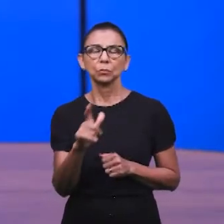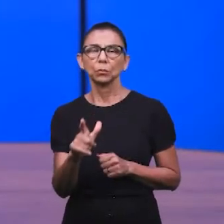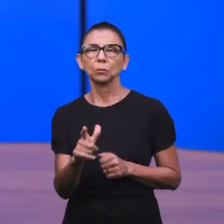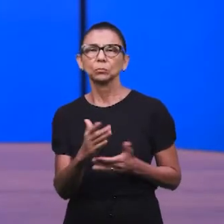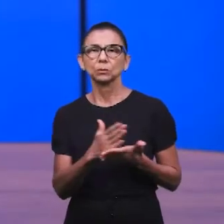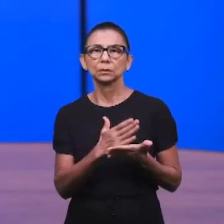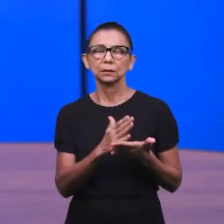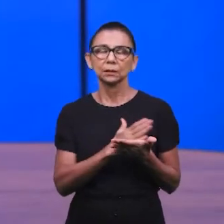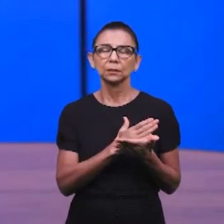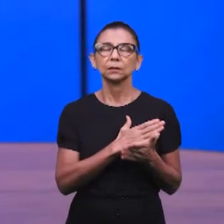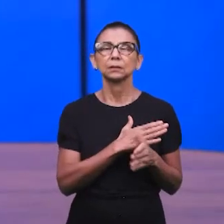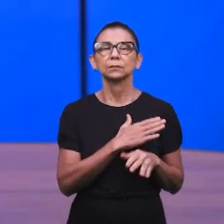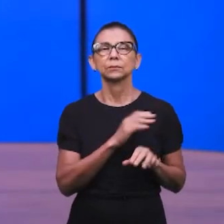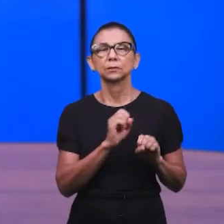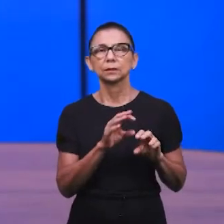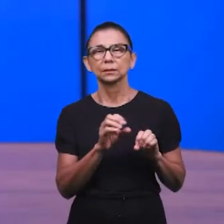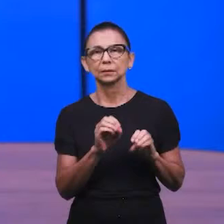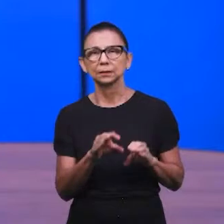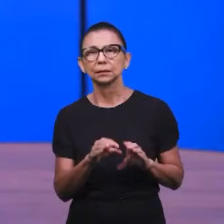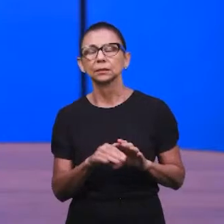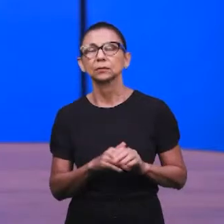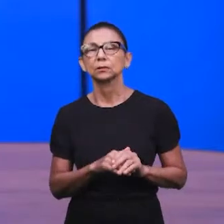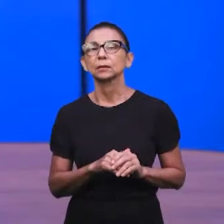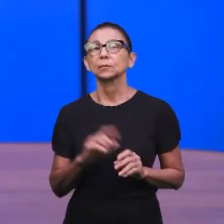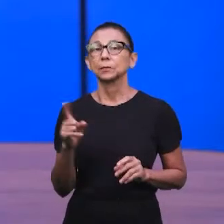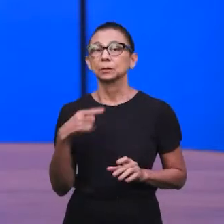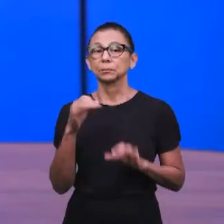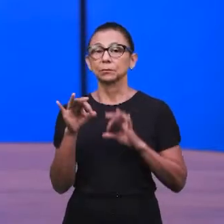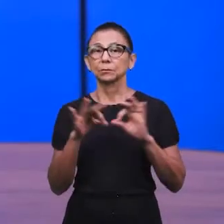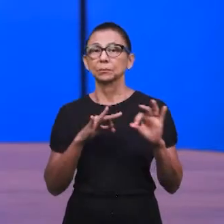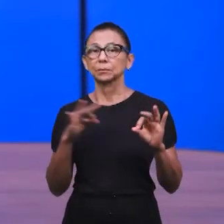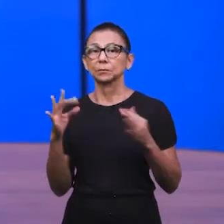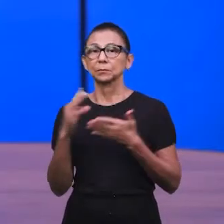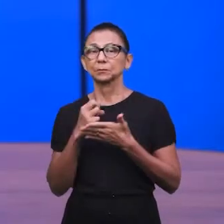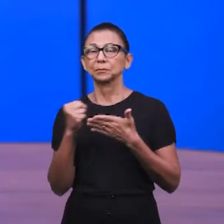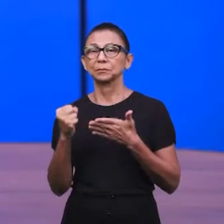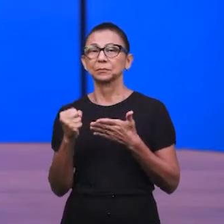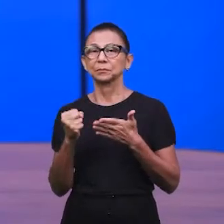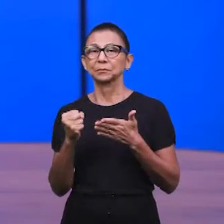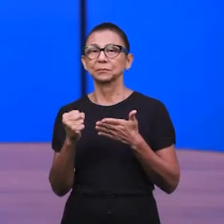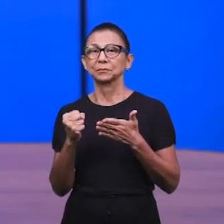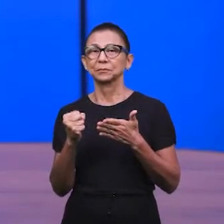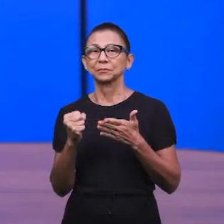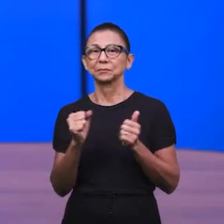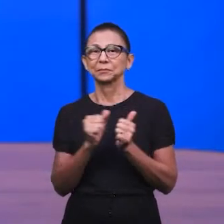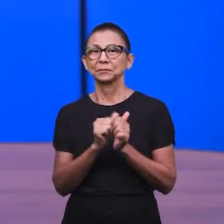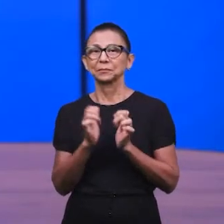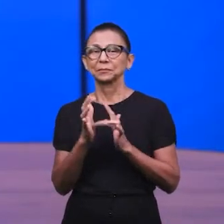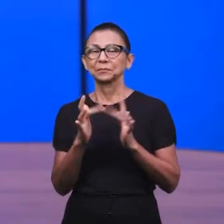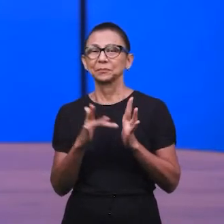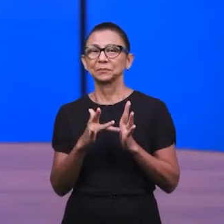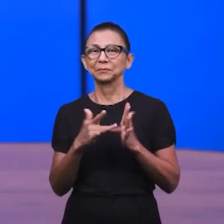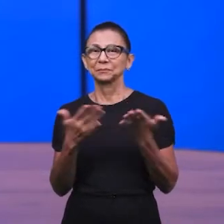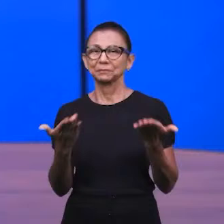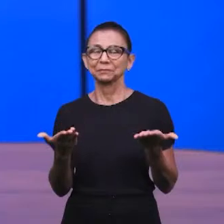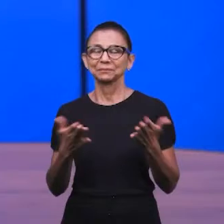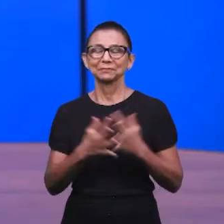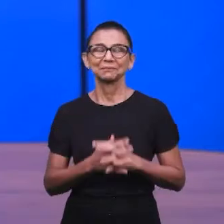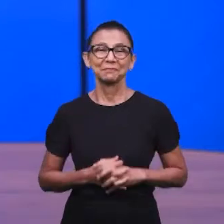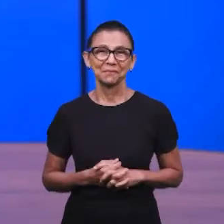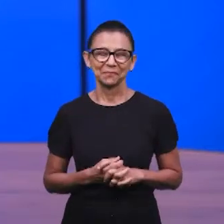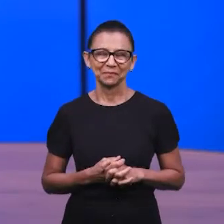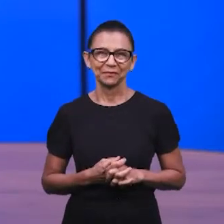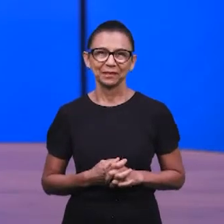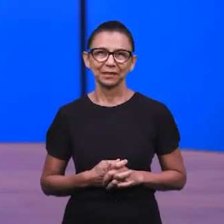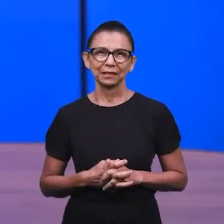estarmos prontos para esperar, aguardar e subir com o Senhor Jesus no arrebatamento da igreja. Vamos então,